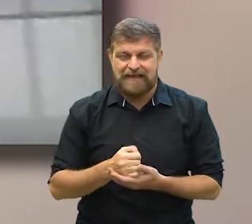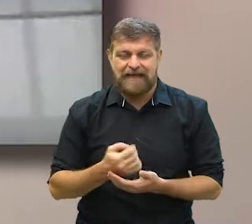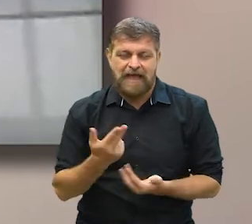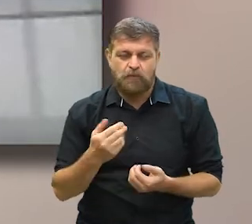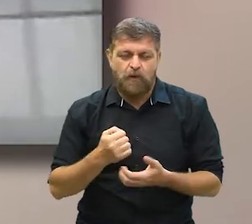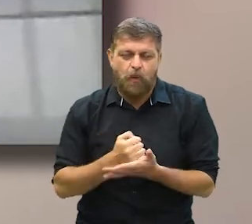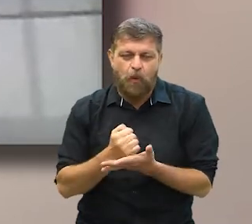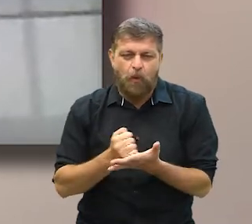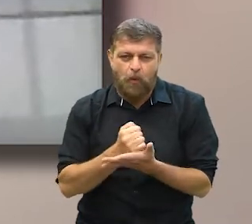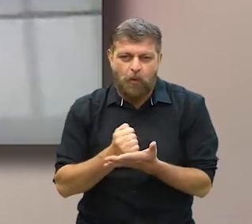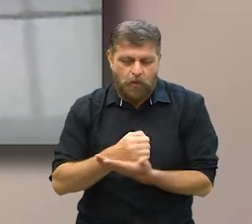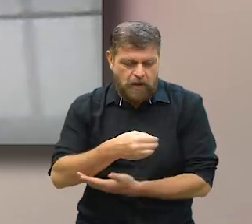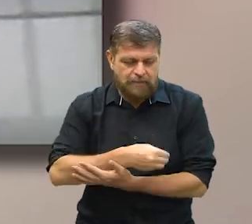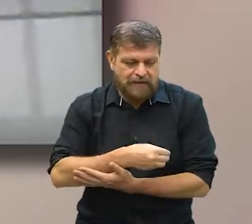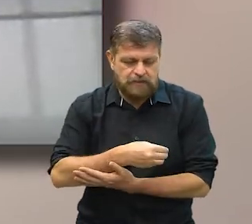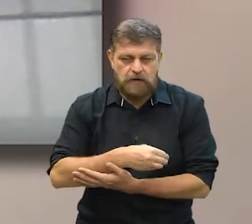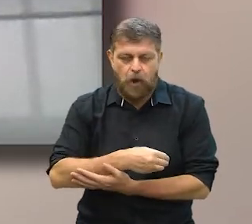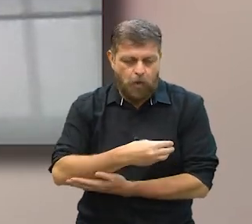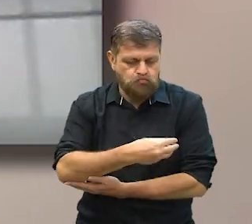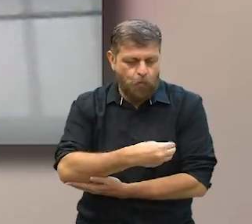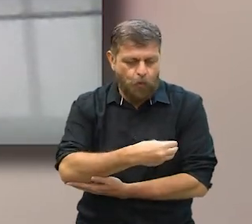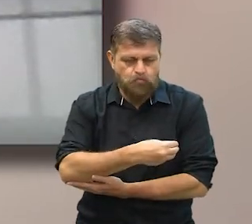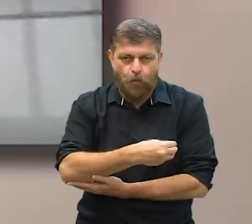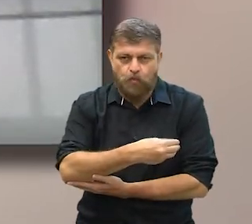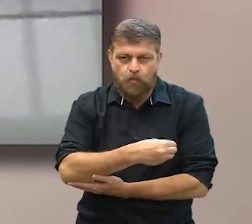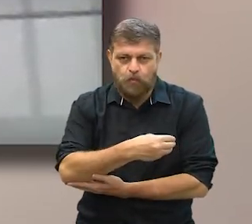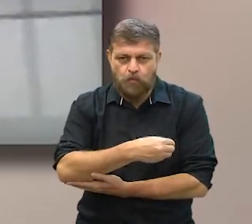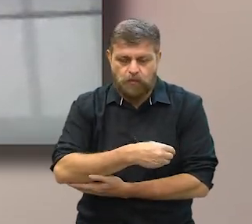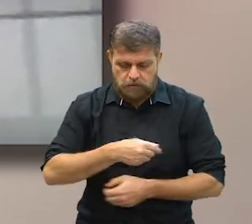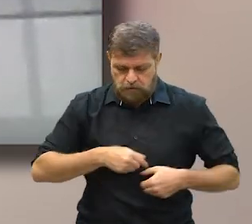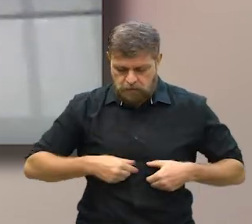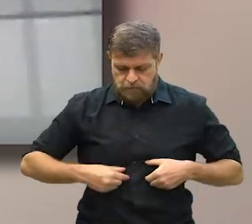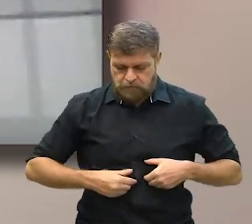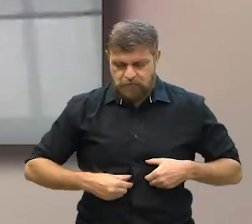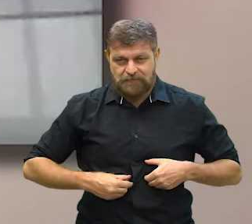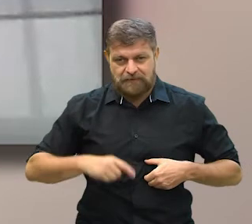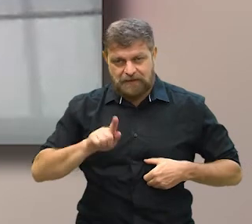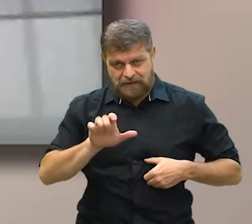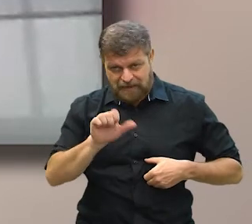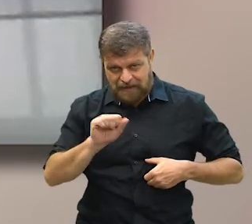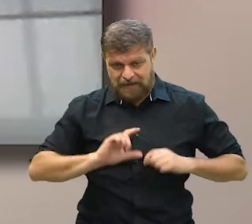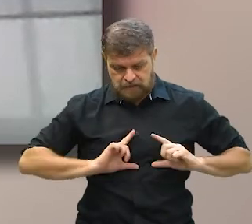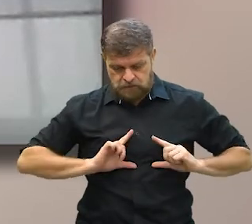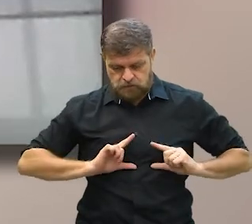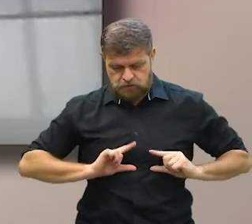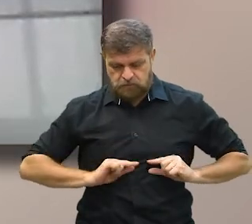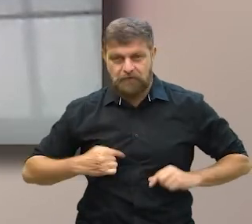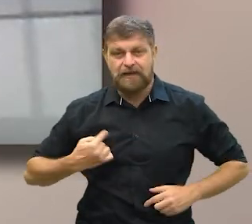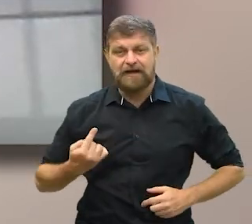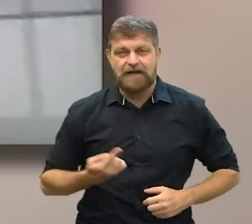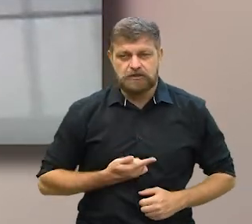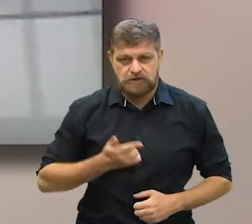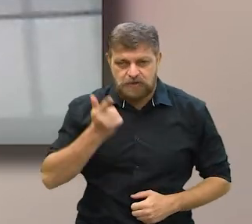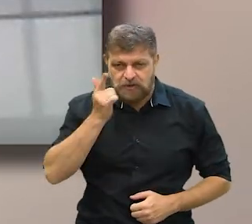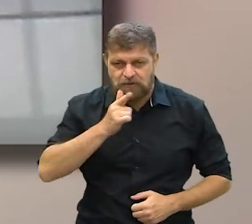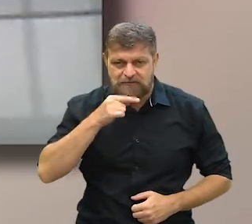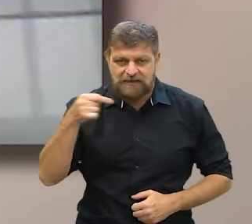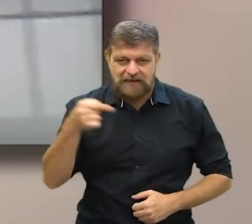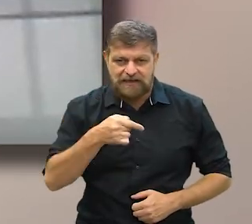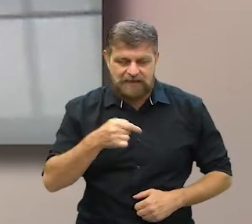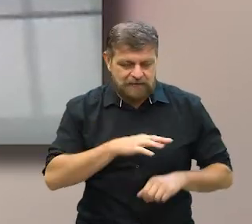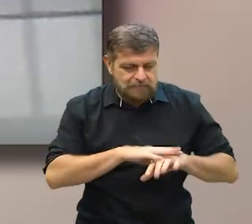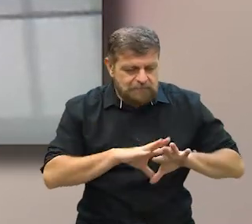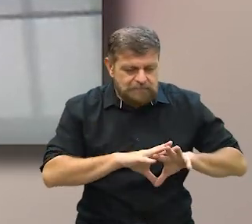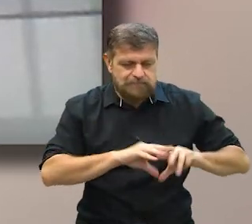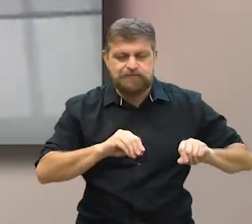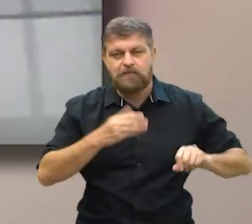E ele dá aquela sugadinha, ele nem suga, na verdade, a chupeta, ele só lambe, e o remédio de gases vai,